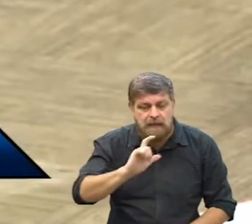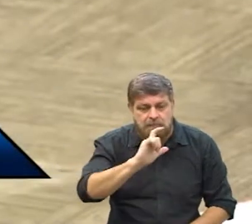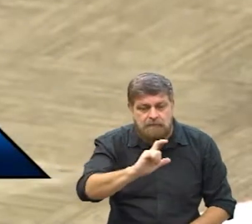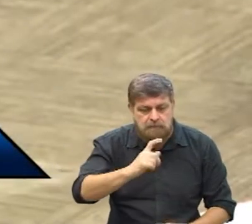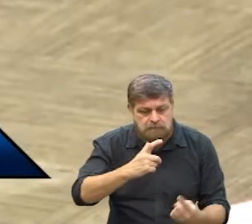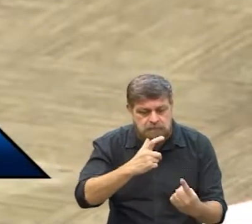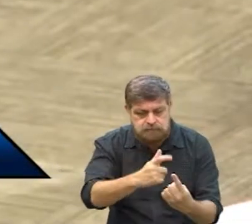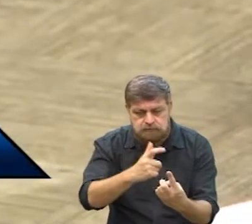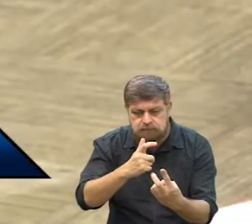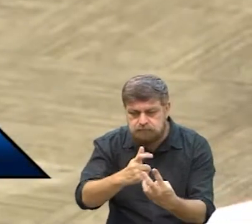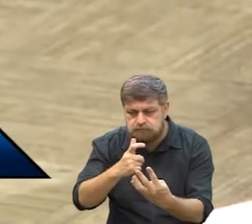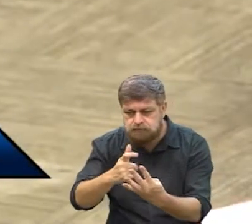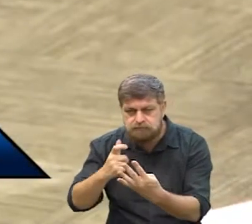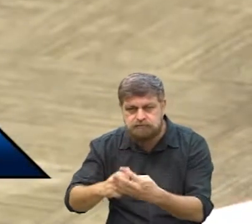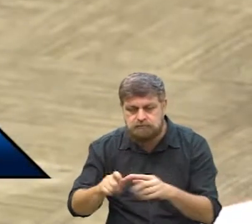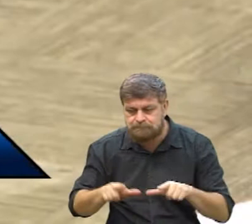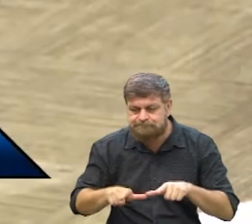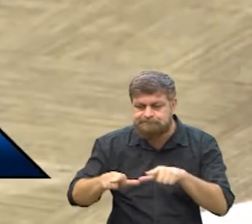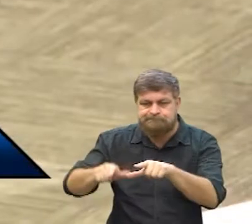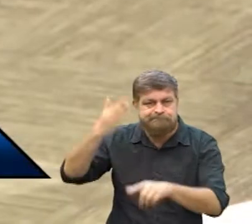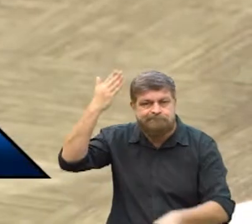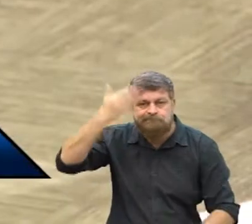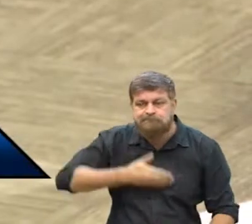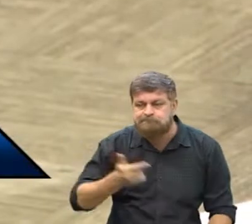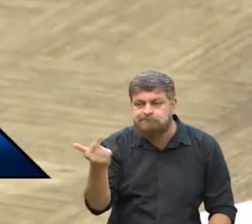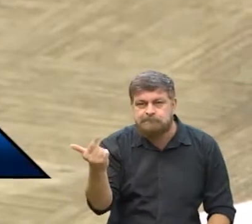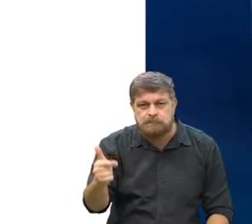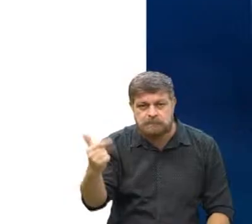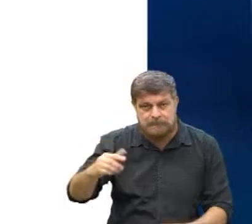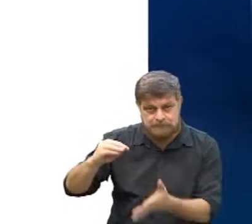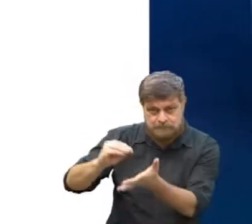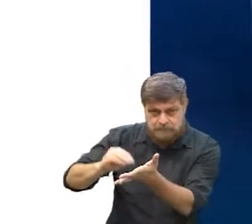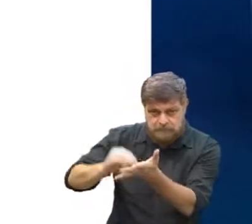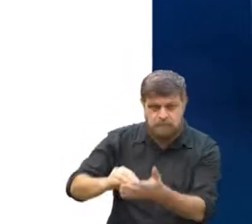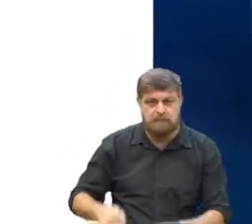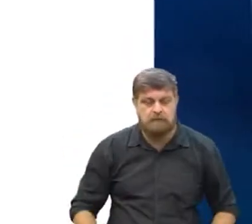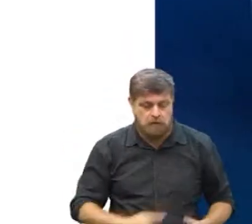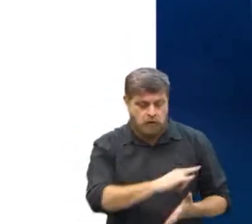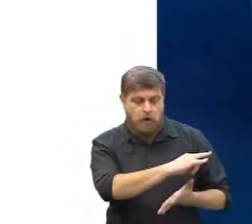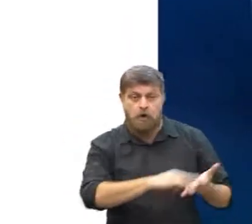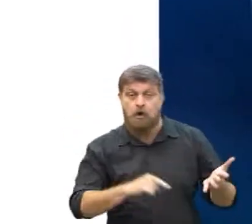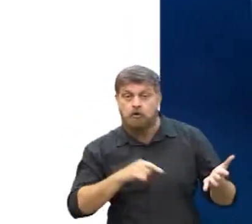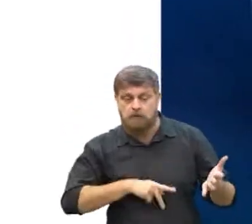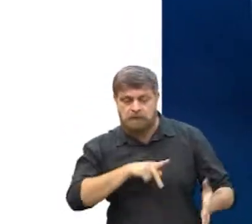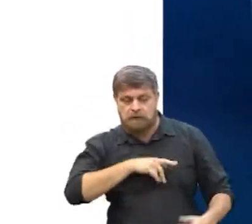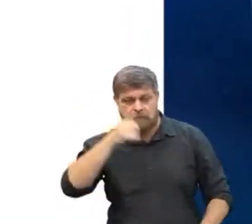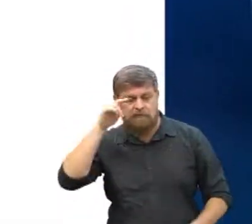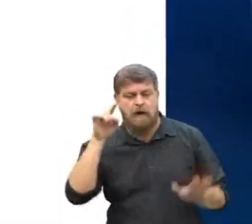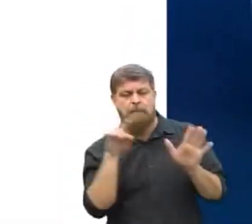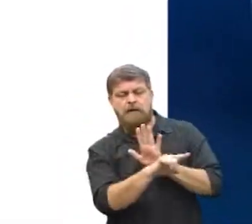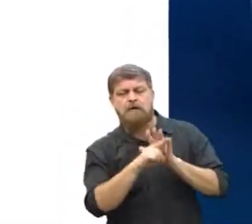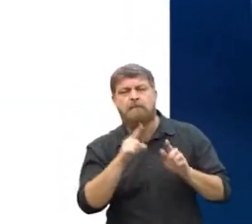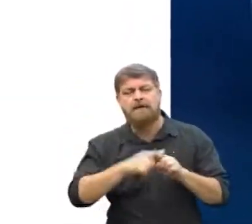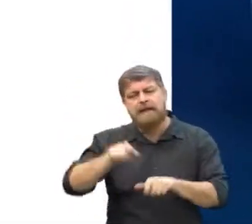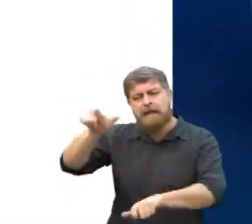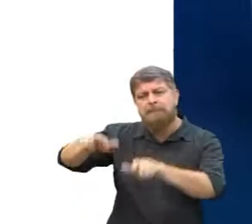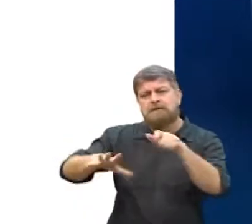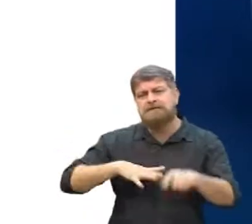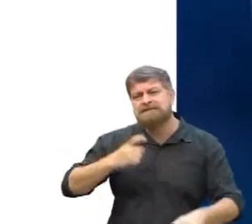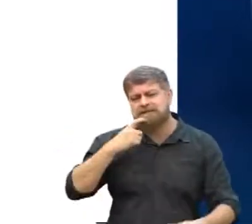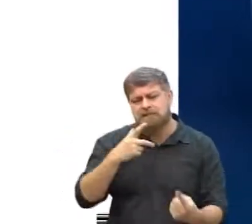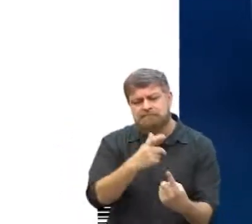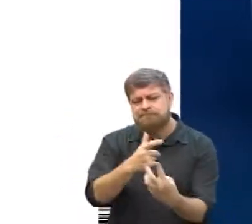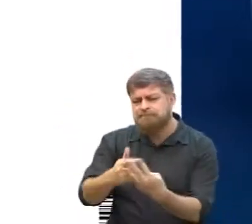dose inviabiliza a emissão de certificado. No documento, o parlamentar quer saber o motivo de pessoas vacinadas